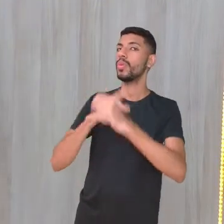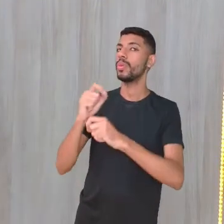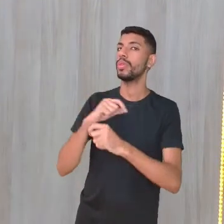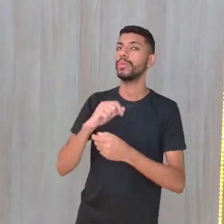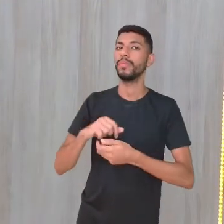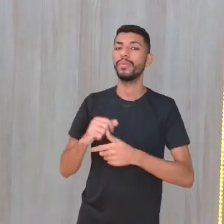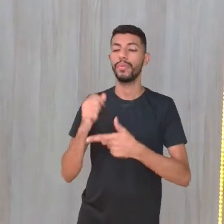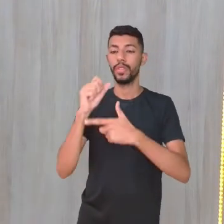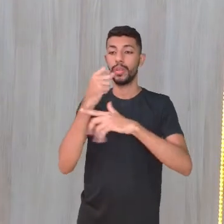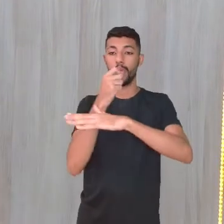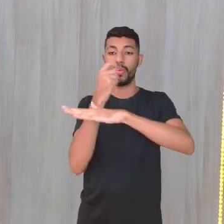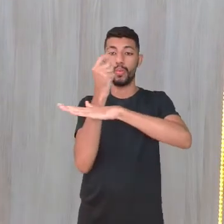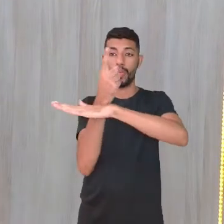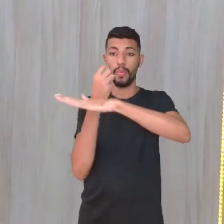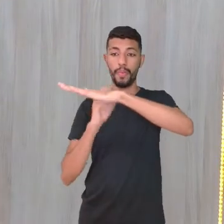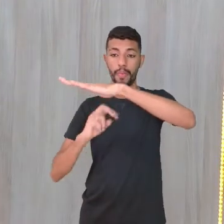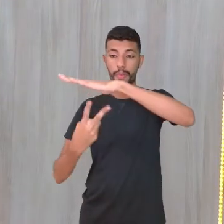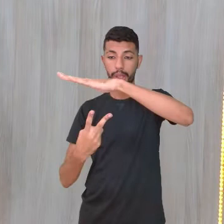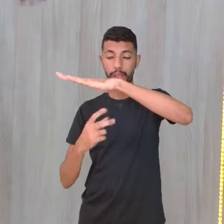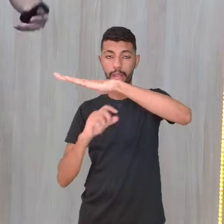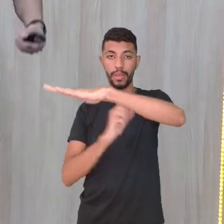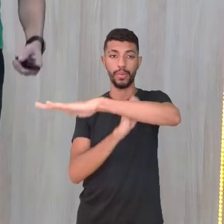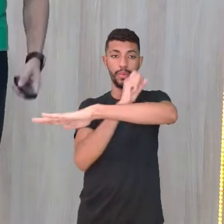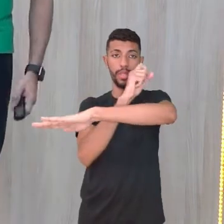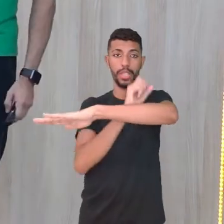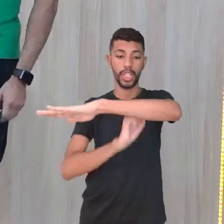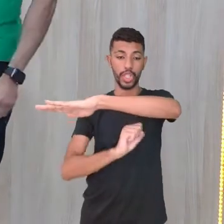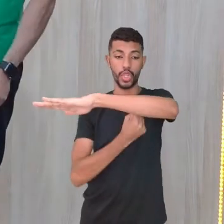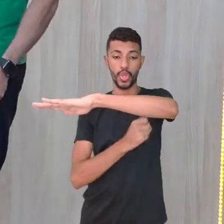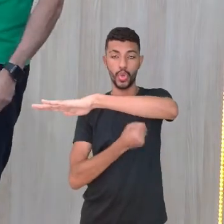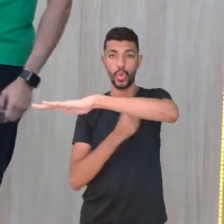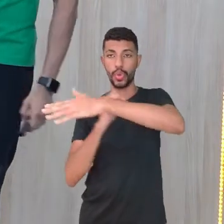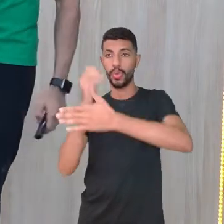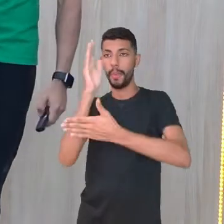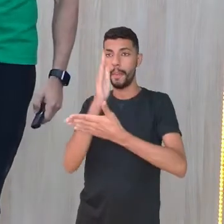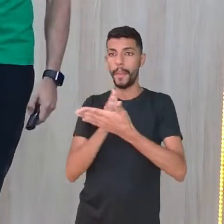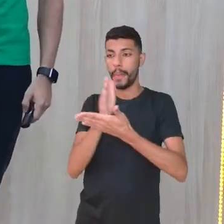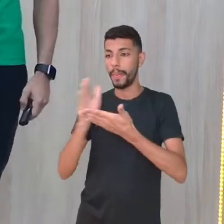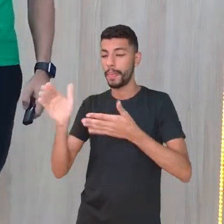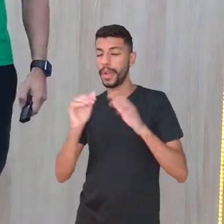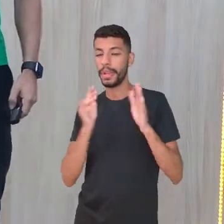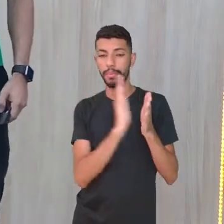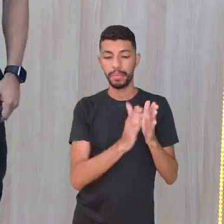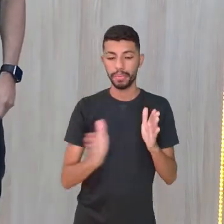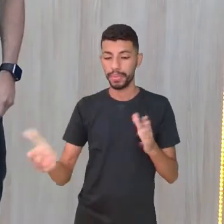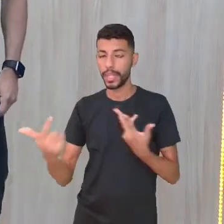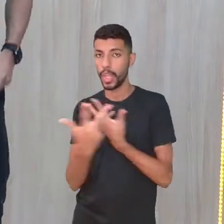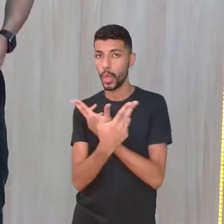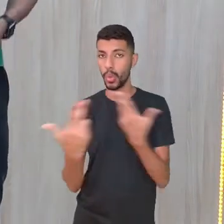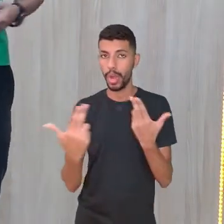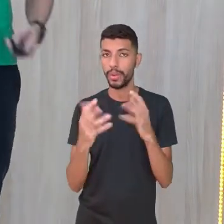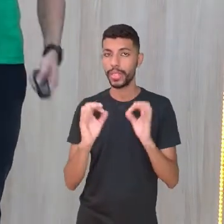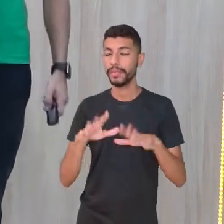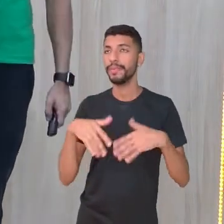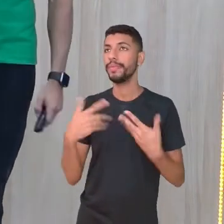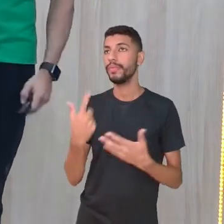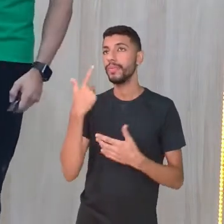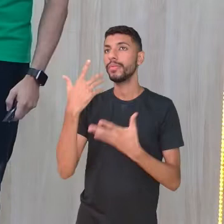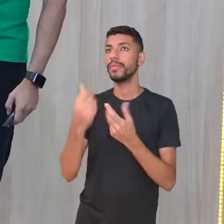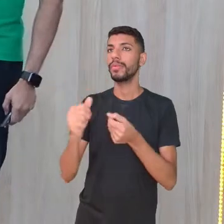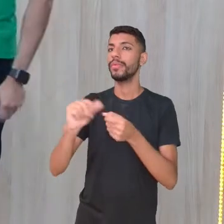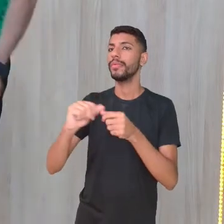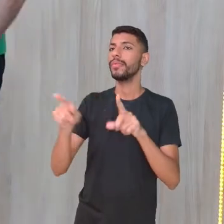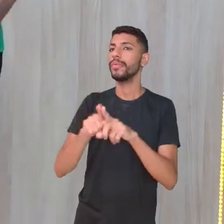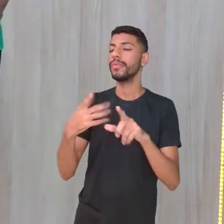dividir 1/2 em 8 partes iguais. Essa é a ideia, tá? Então, vamos fazer aí também essa questão aí de